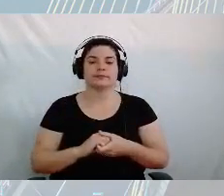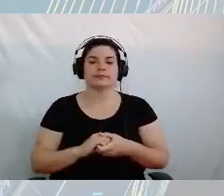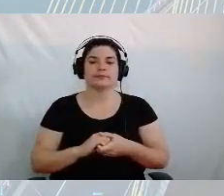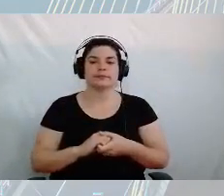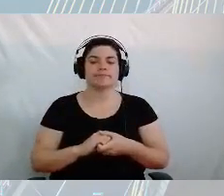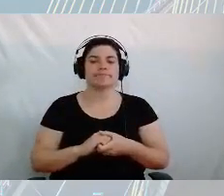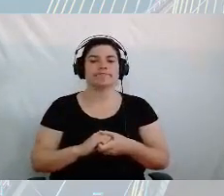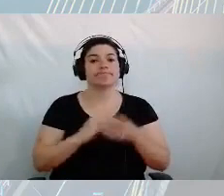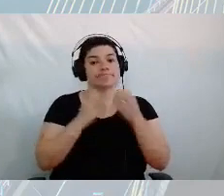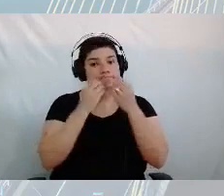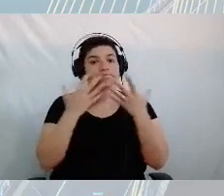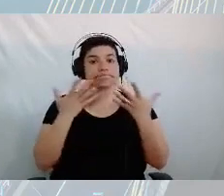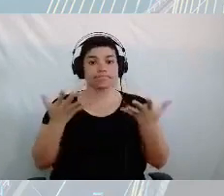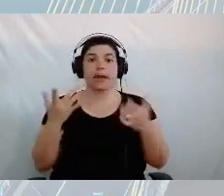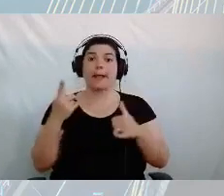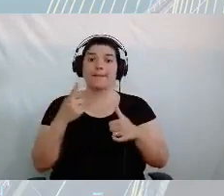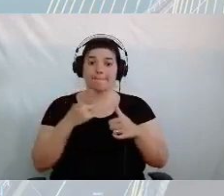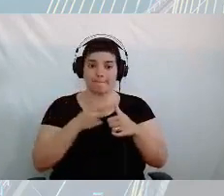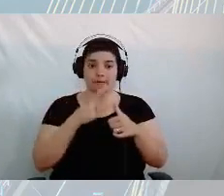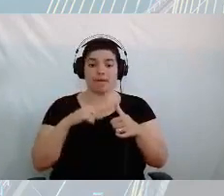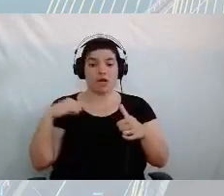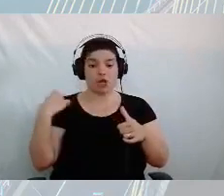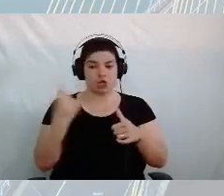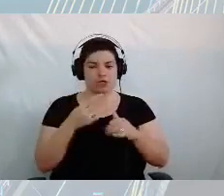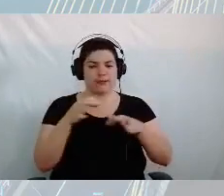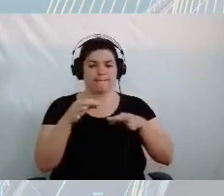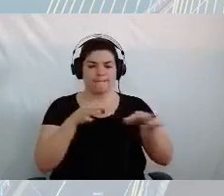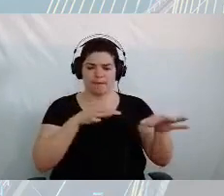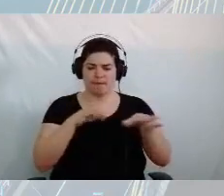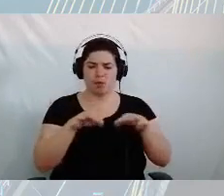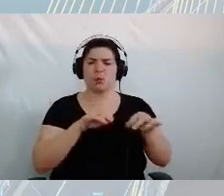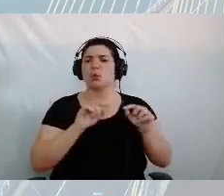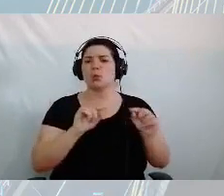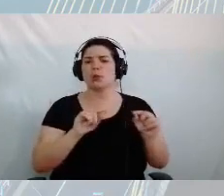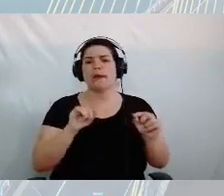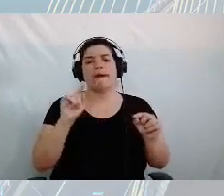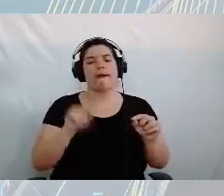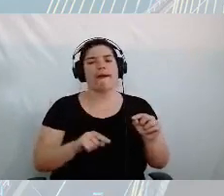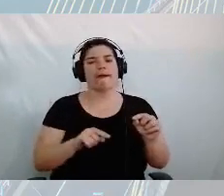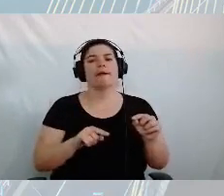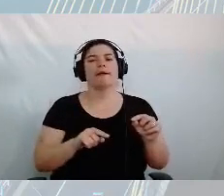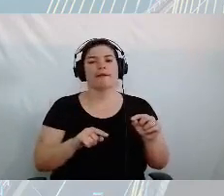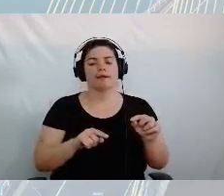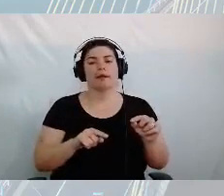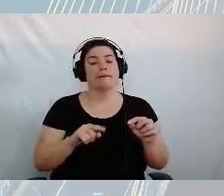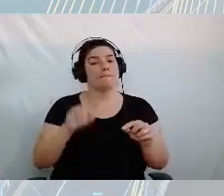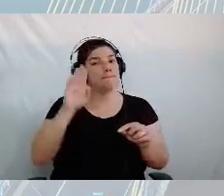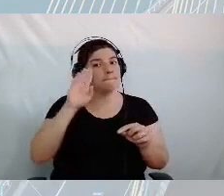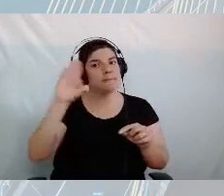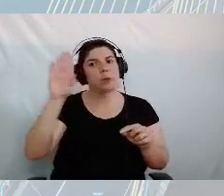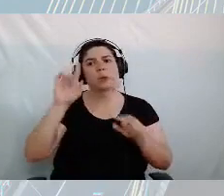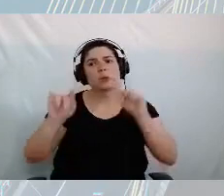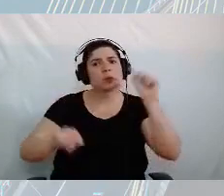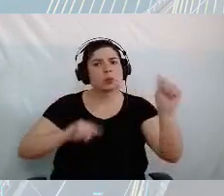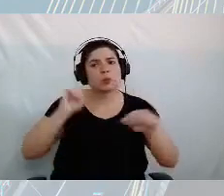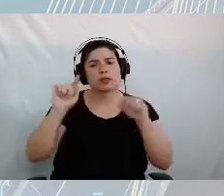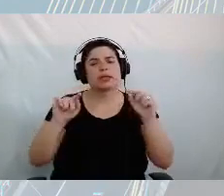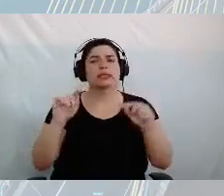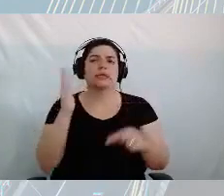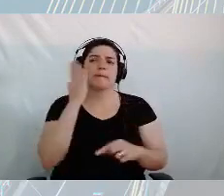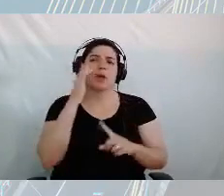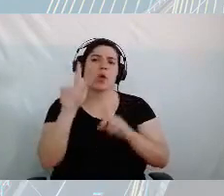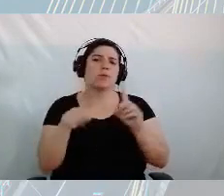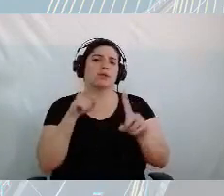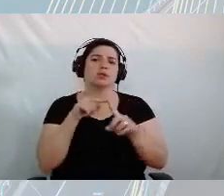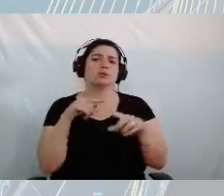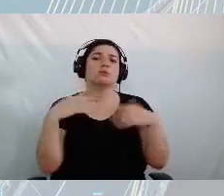Bom, a primeira coisa que a gente desenvolveu foi estabelecer as premissas e objetivos.